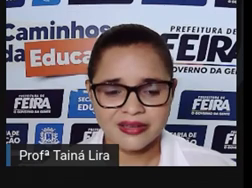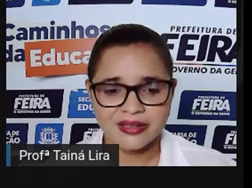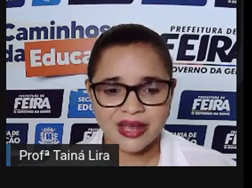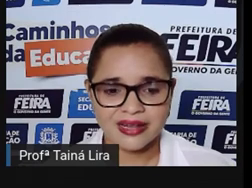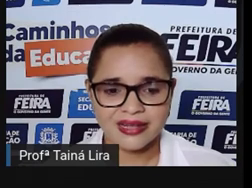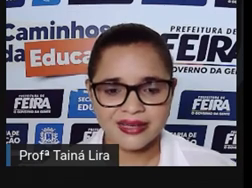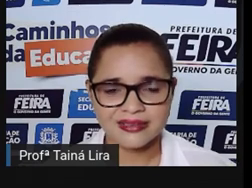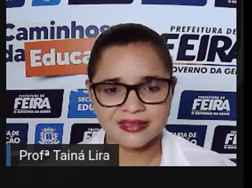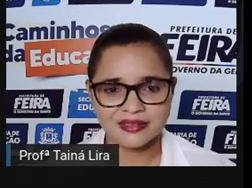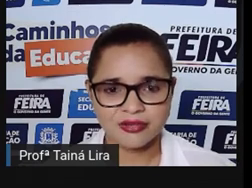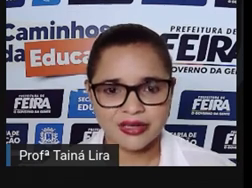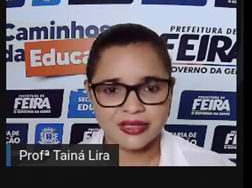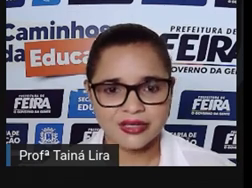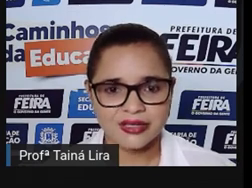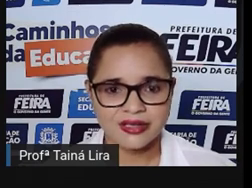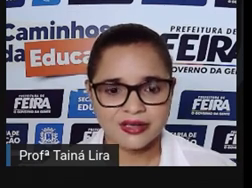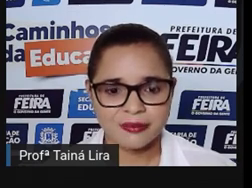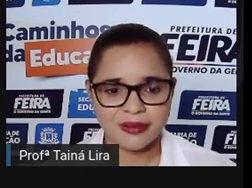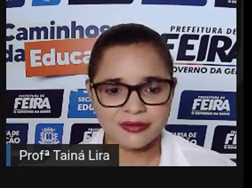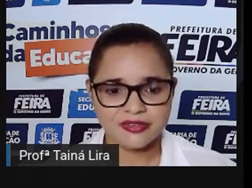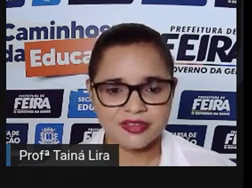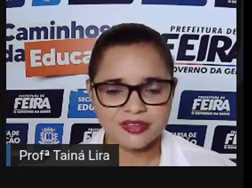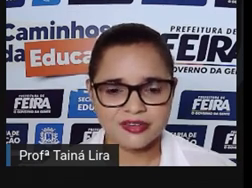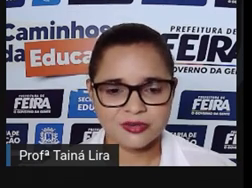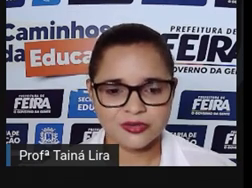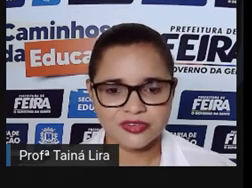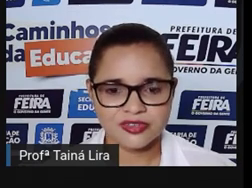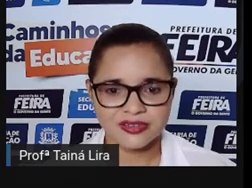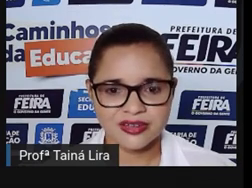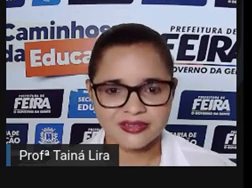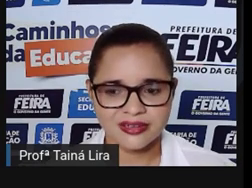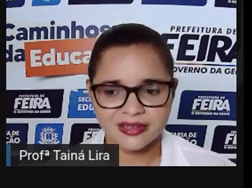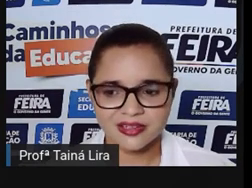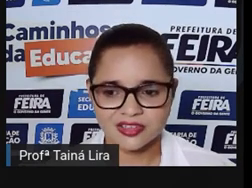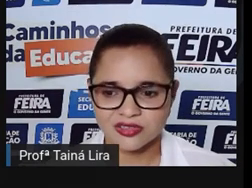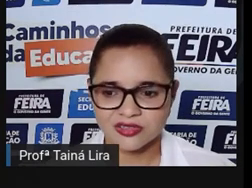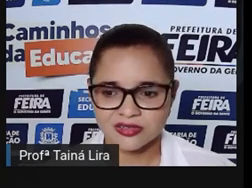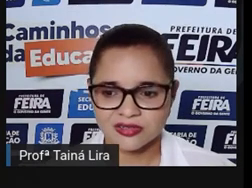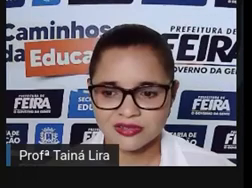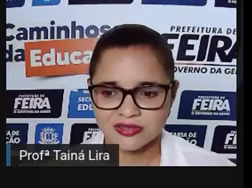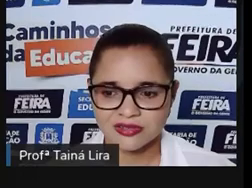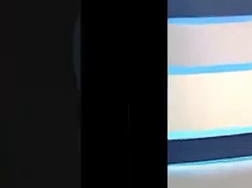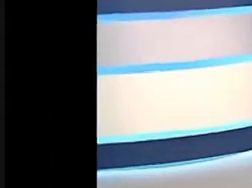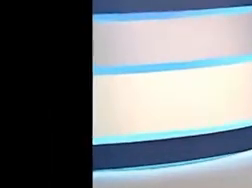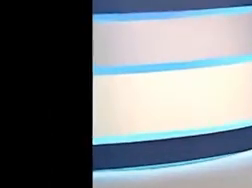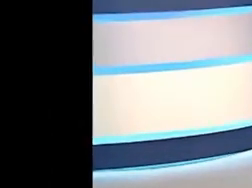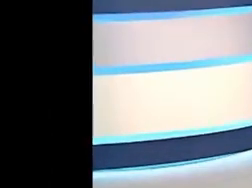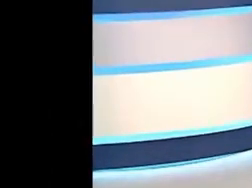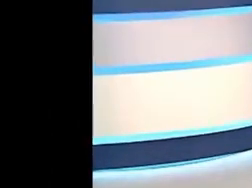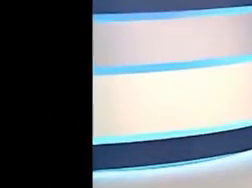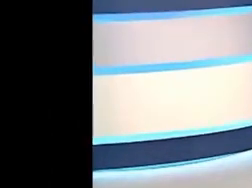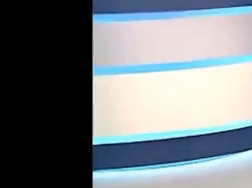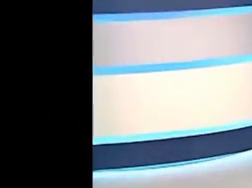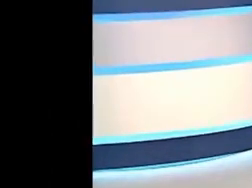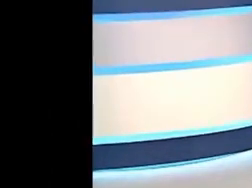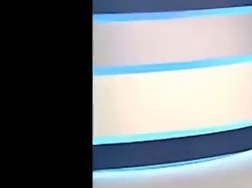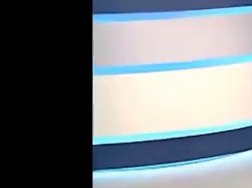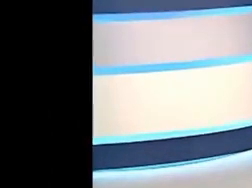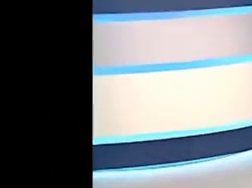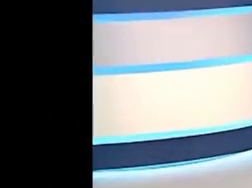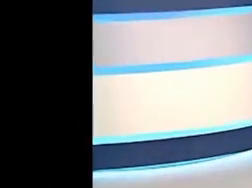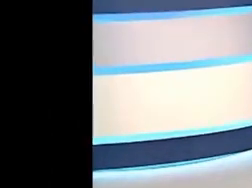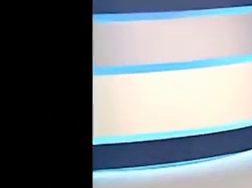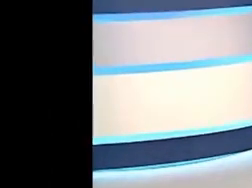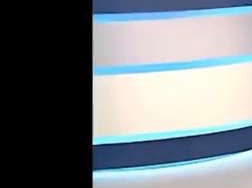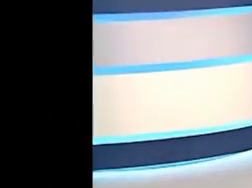tá? Alertando aí para os riscos da Com o internet. isolamento social, as crianças passaram a ficar mais